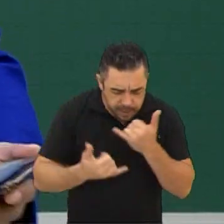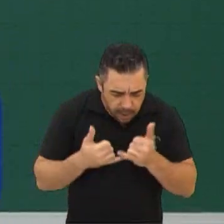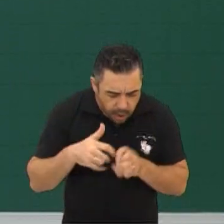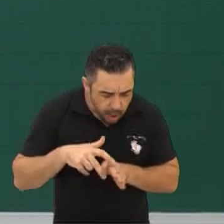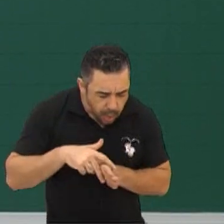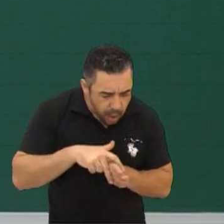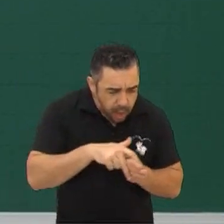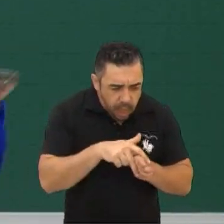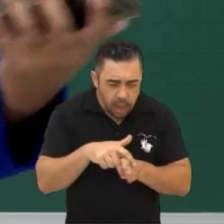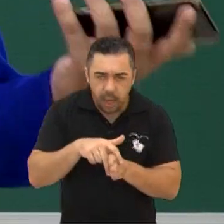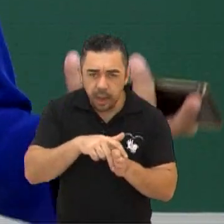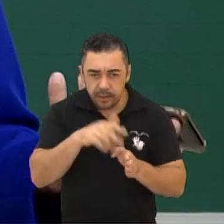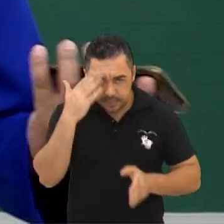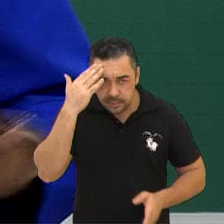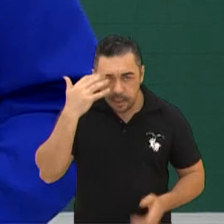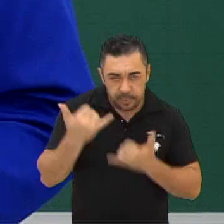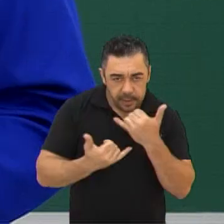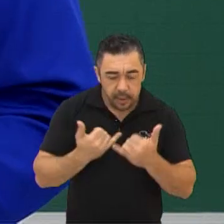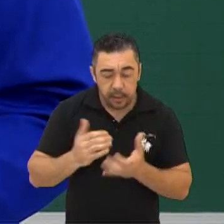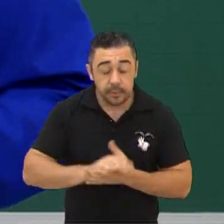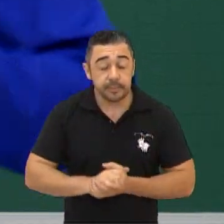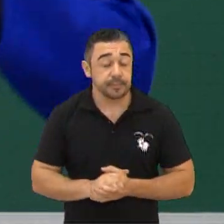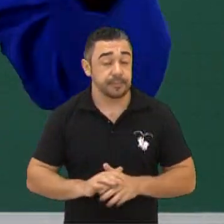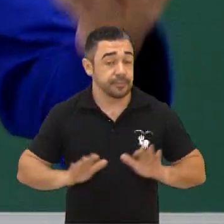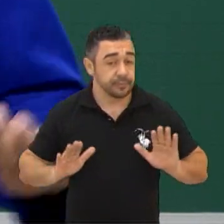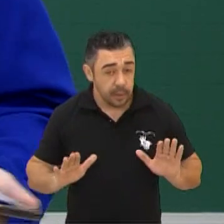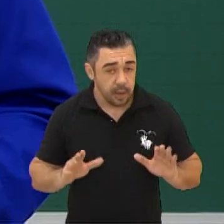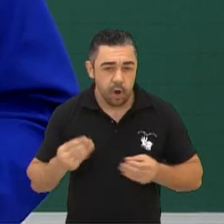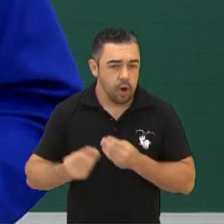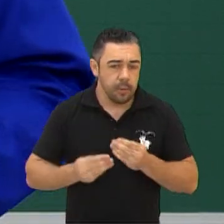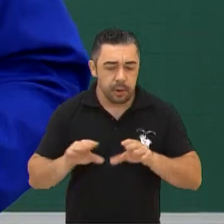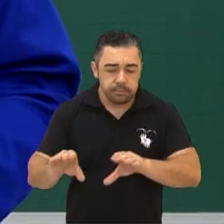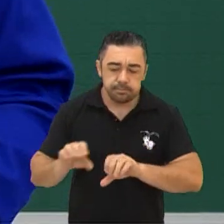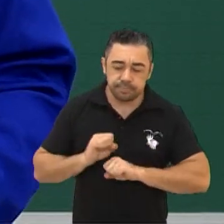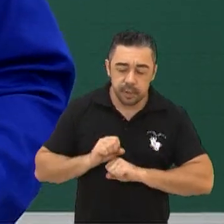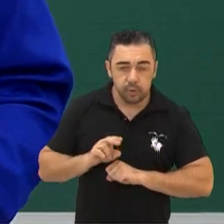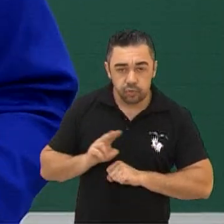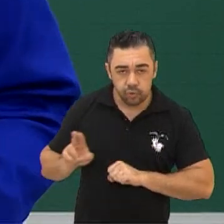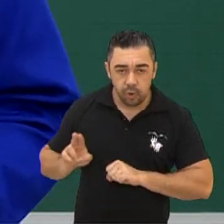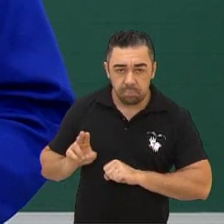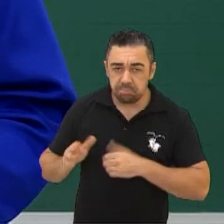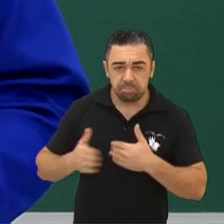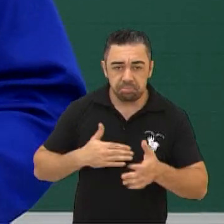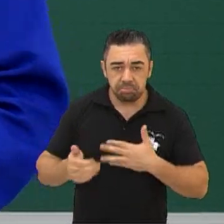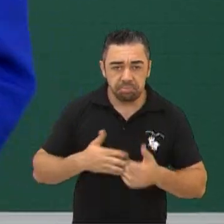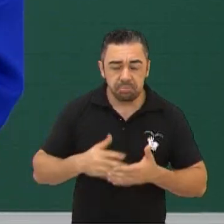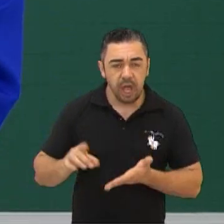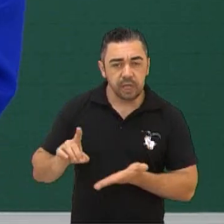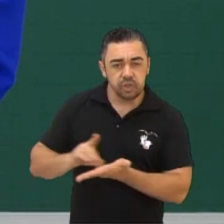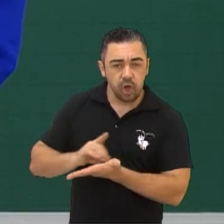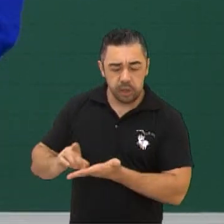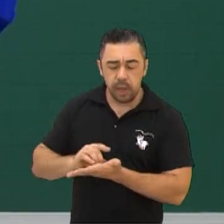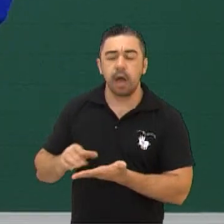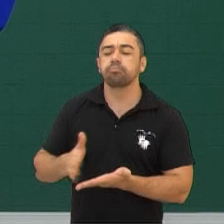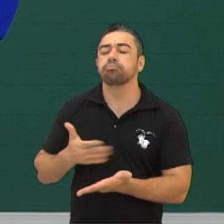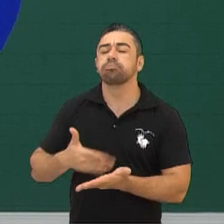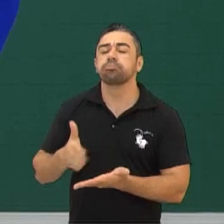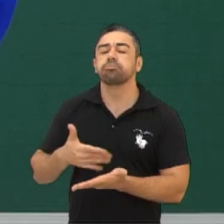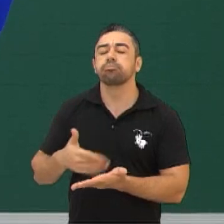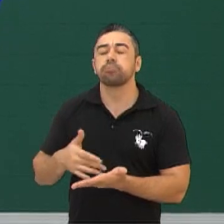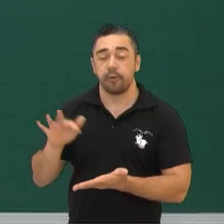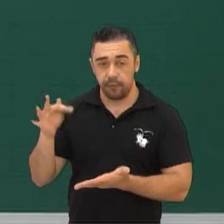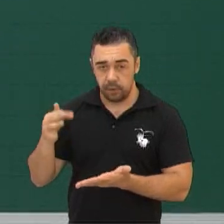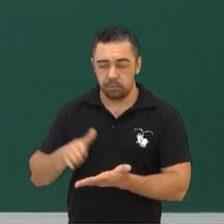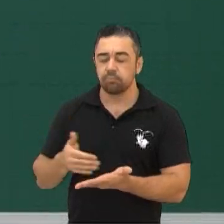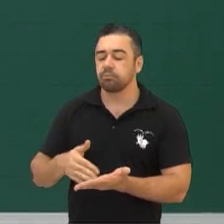de pau que as crianças brincavam antigamente. Né? Como é que eles pegaram esse nome? Aleatoriamente no dicionário. Pegaram o dicionário